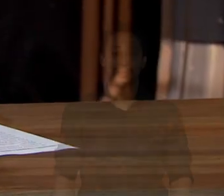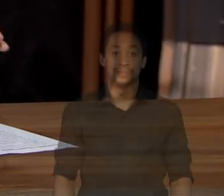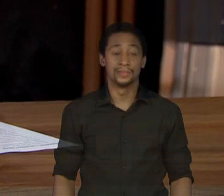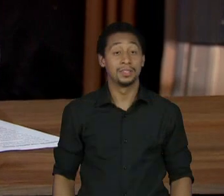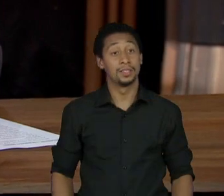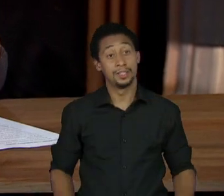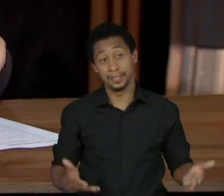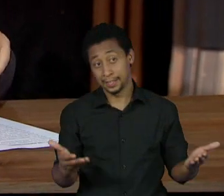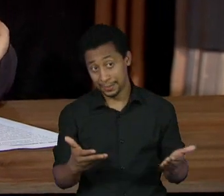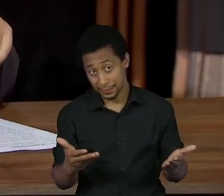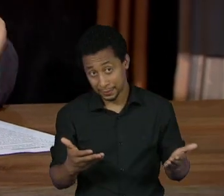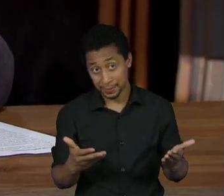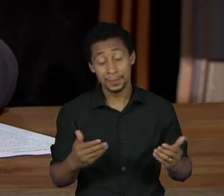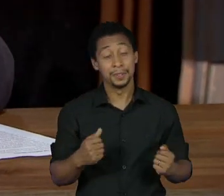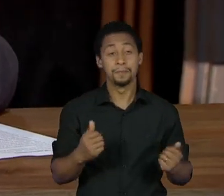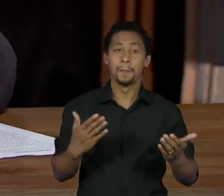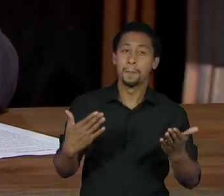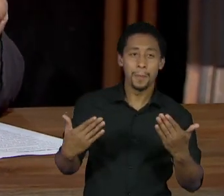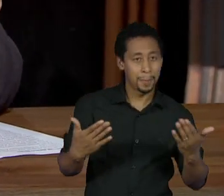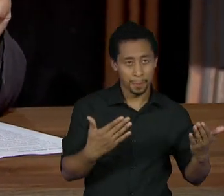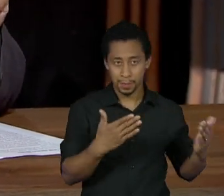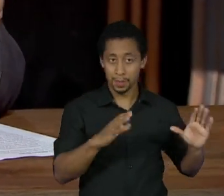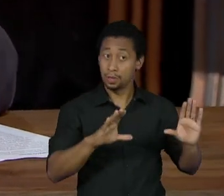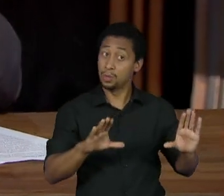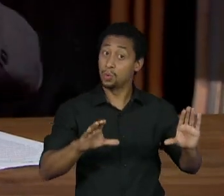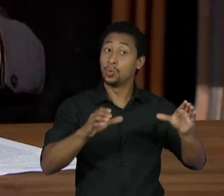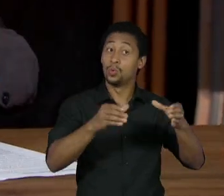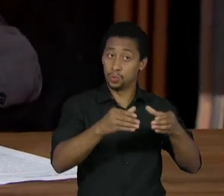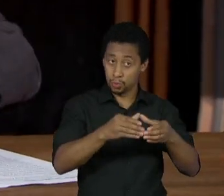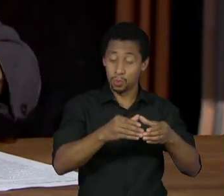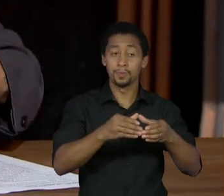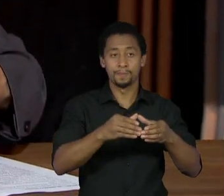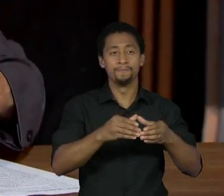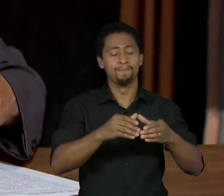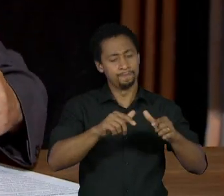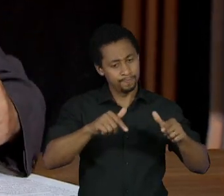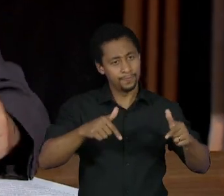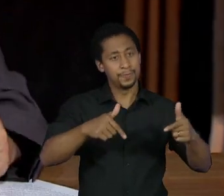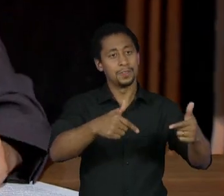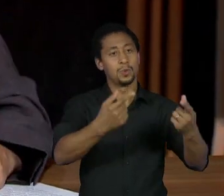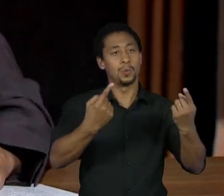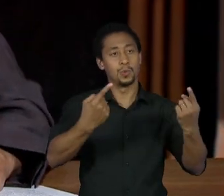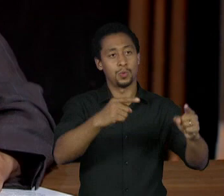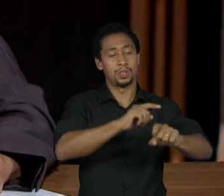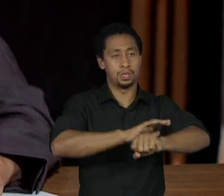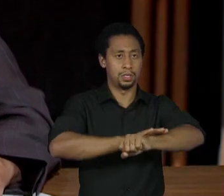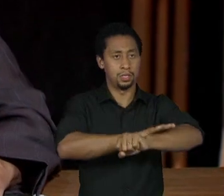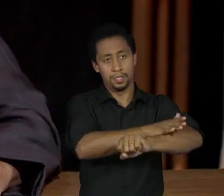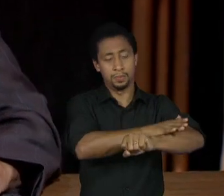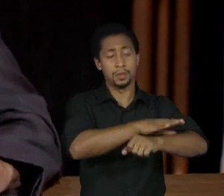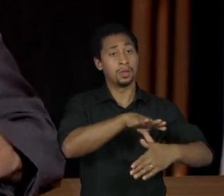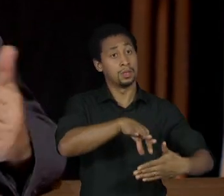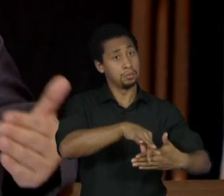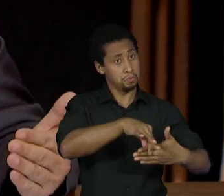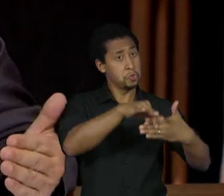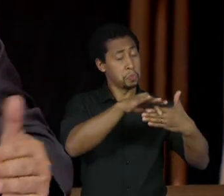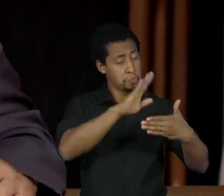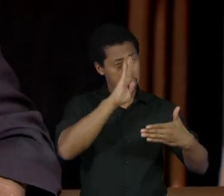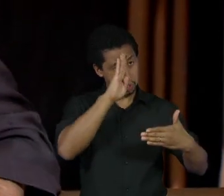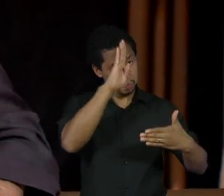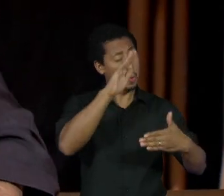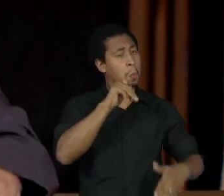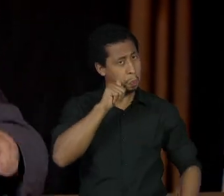Agora vamos falar ainda da Frente Nacional Antirracista, que é conduzida principalmente por mulheres. E a